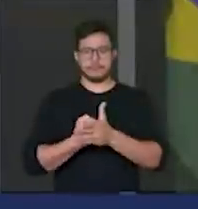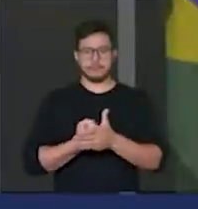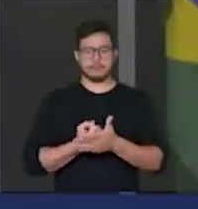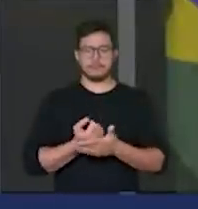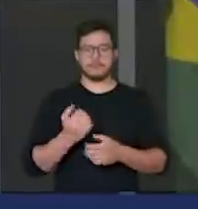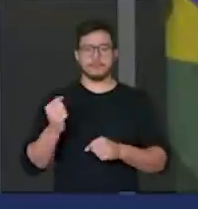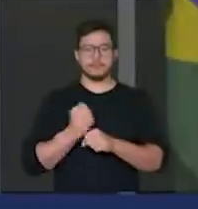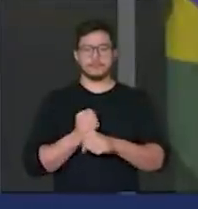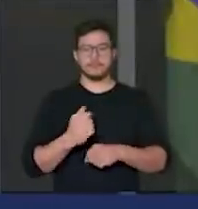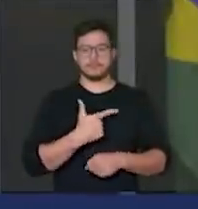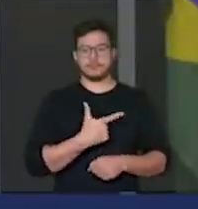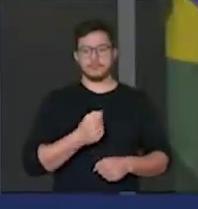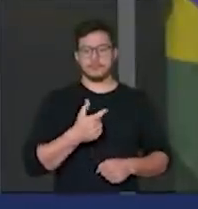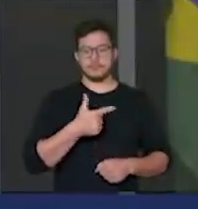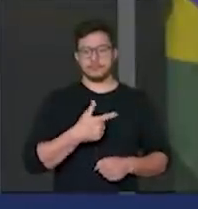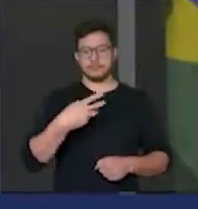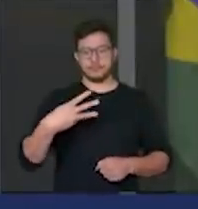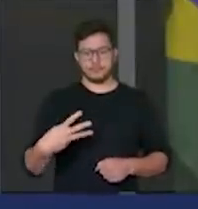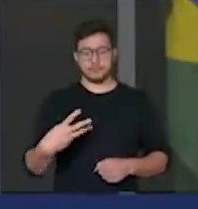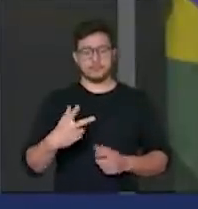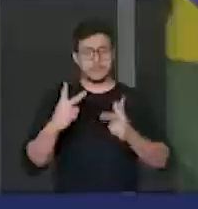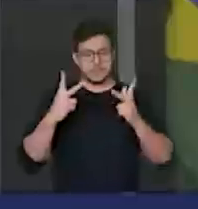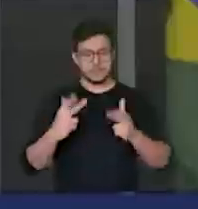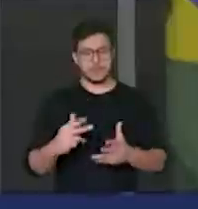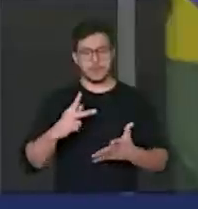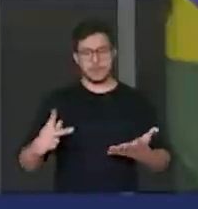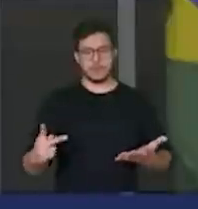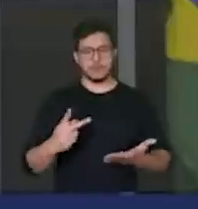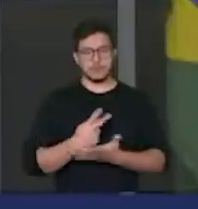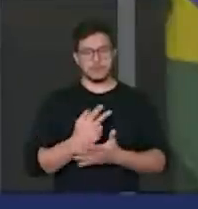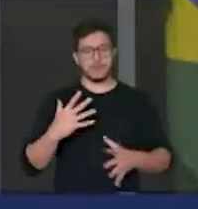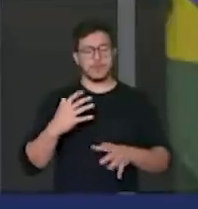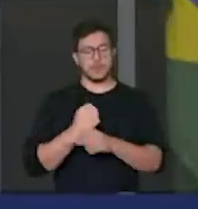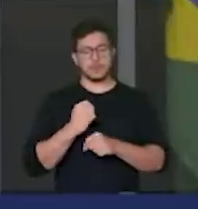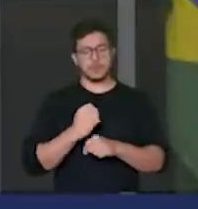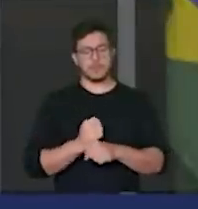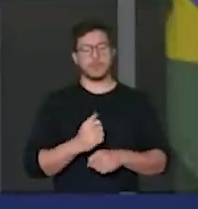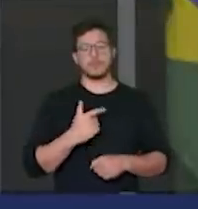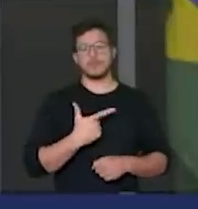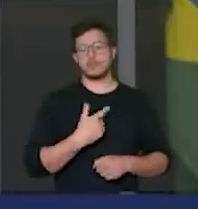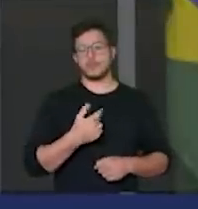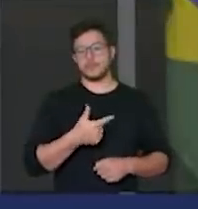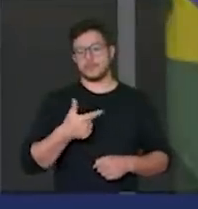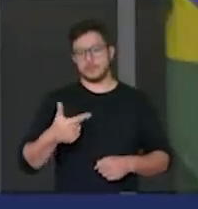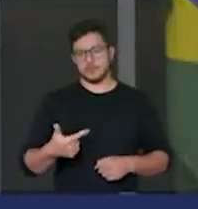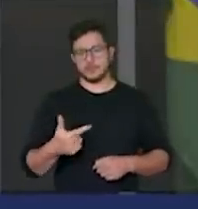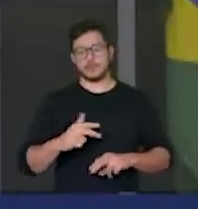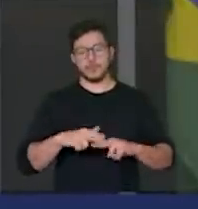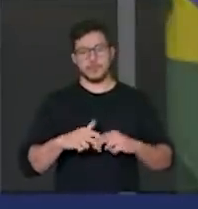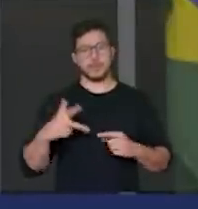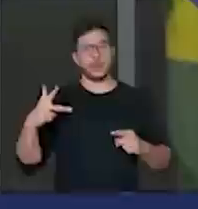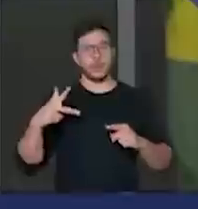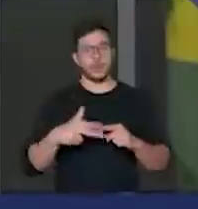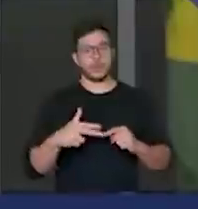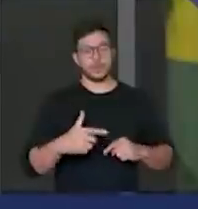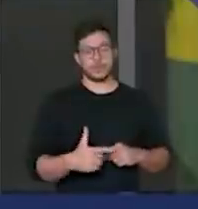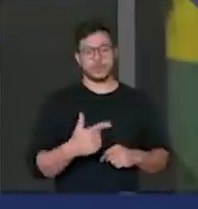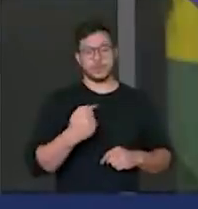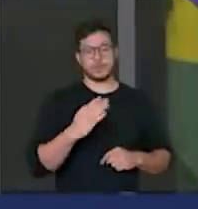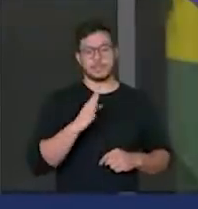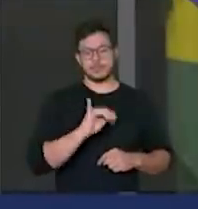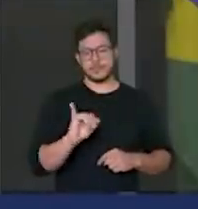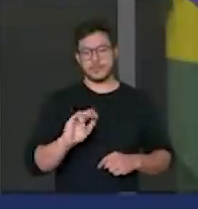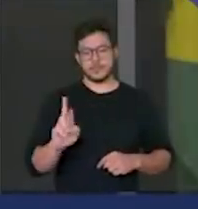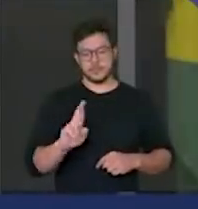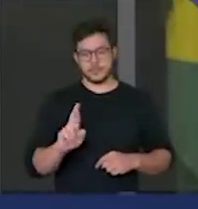em 2023, como nós vimos no orçamento de 2022, infelizmente um corte de